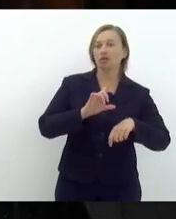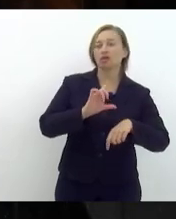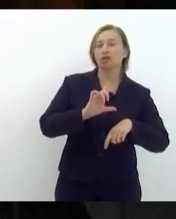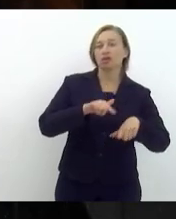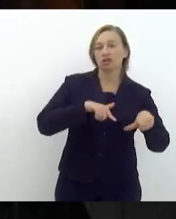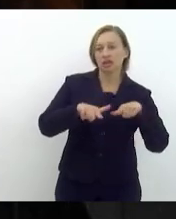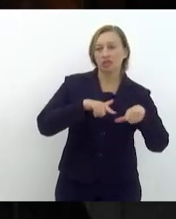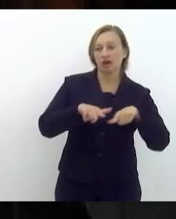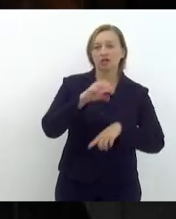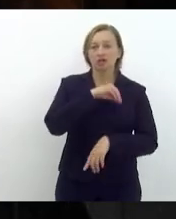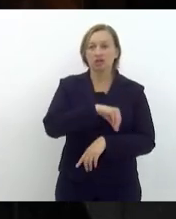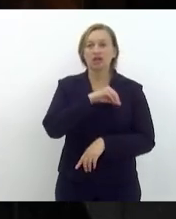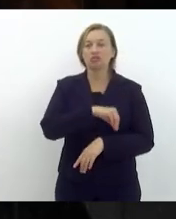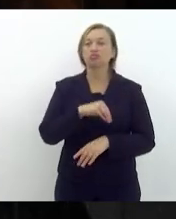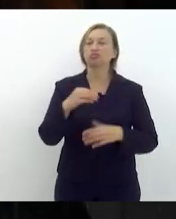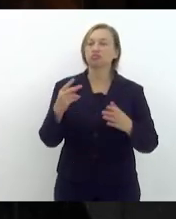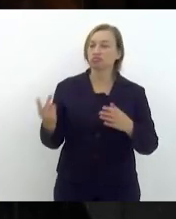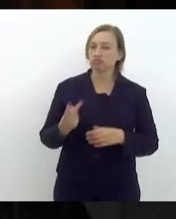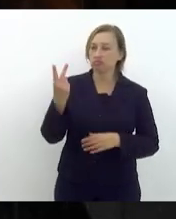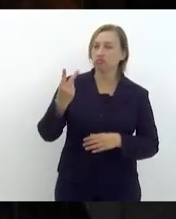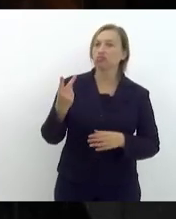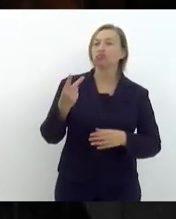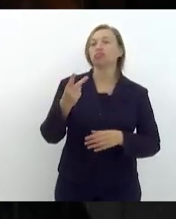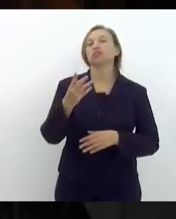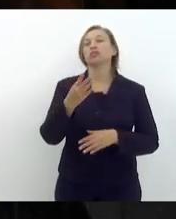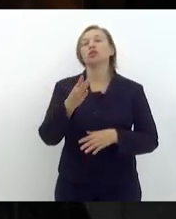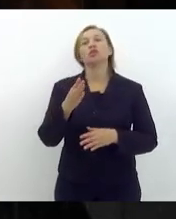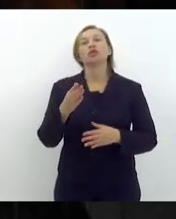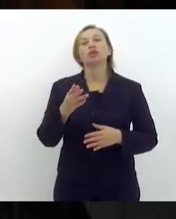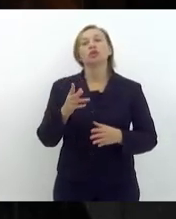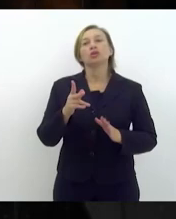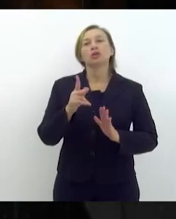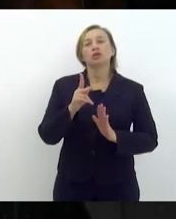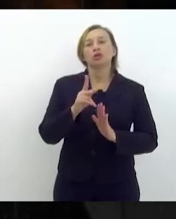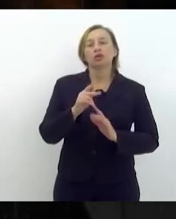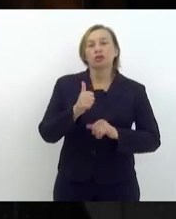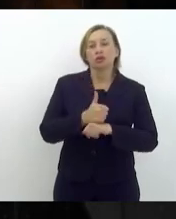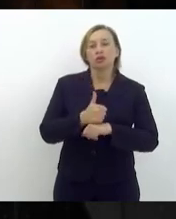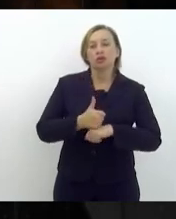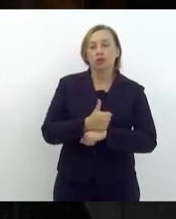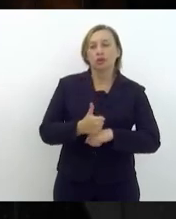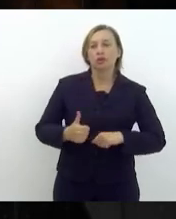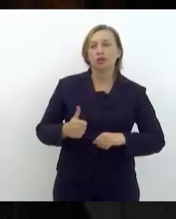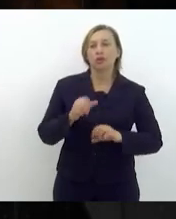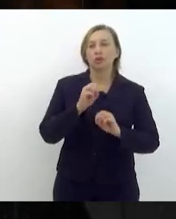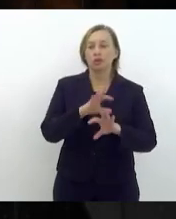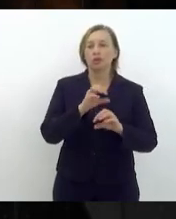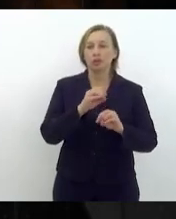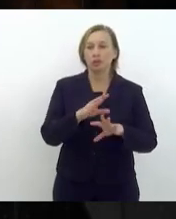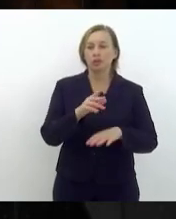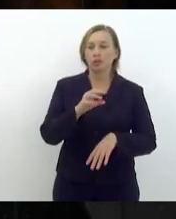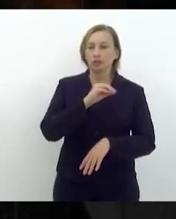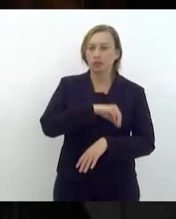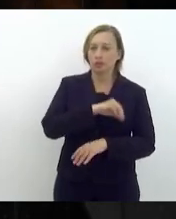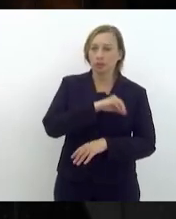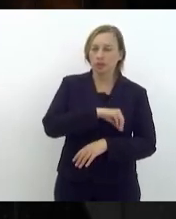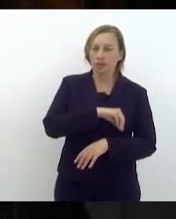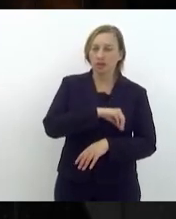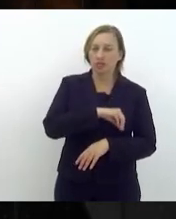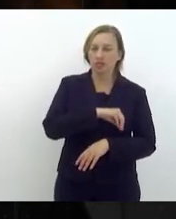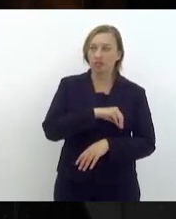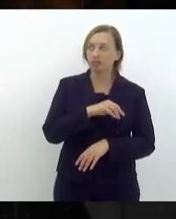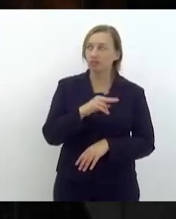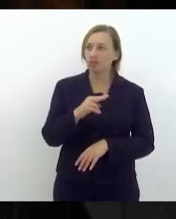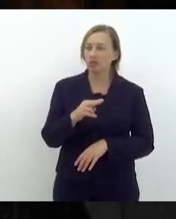valorizar esse profissionais de educação a gente precisa compreender que a lei do piso jamais pode causar qualquer